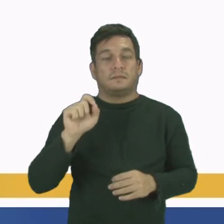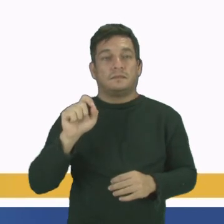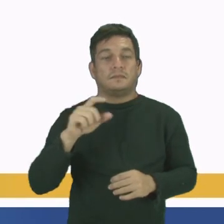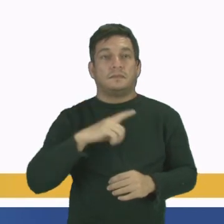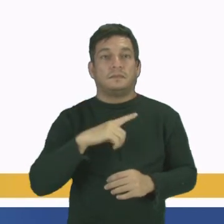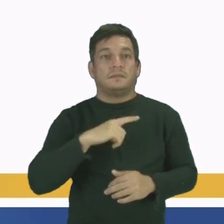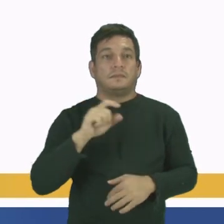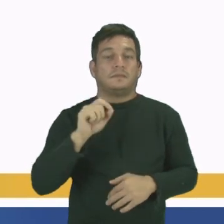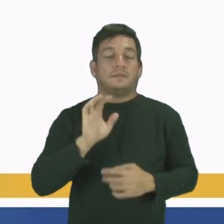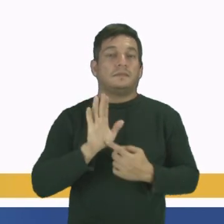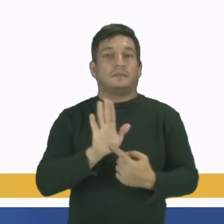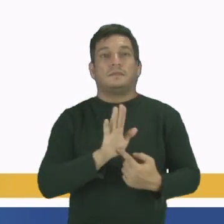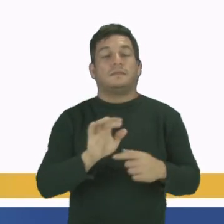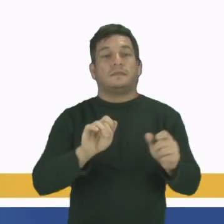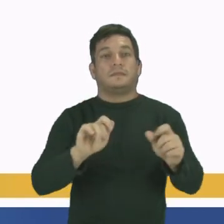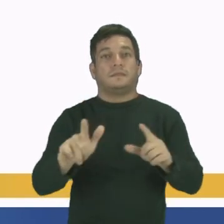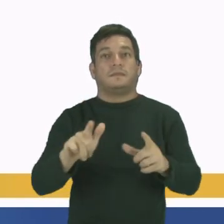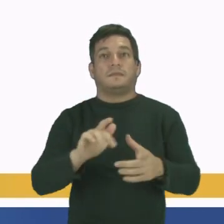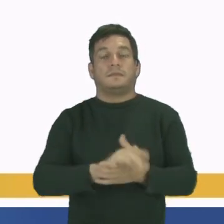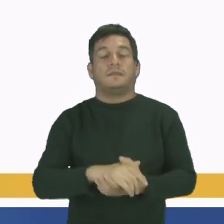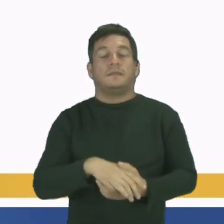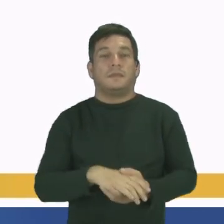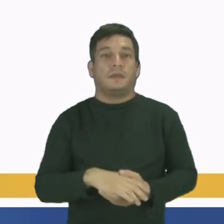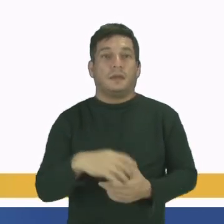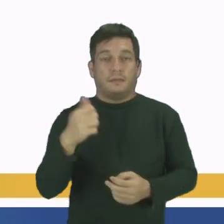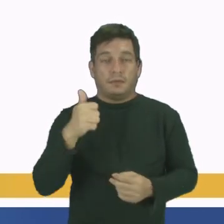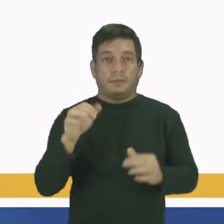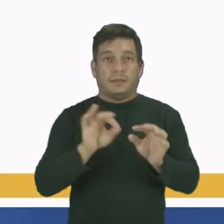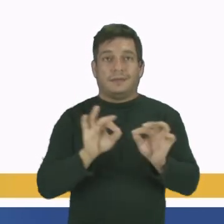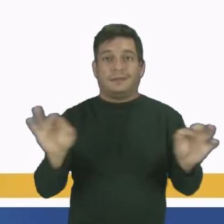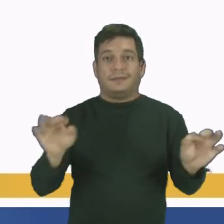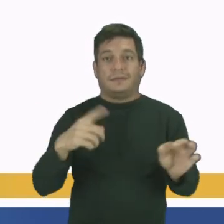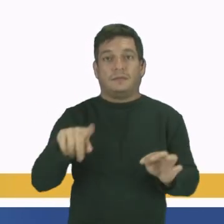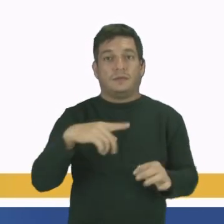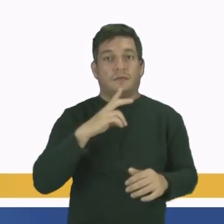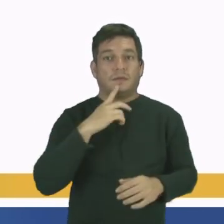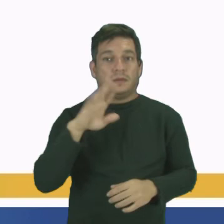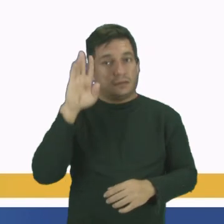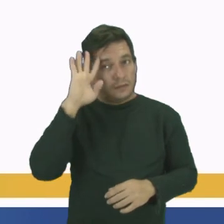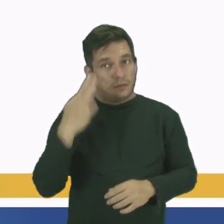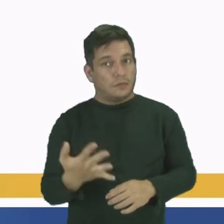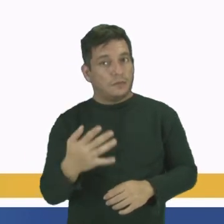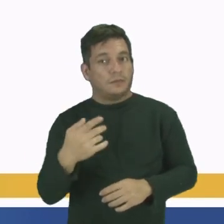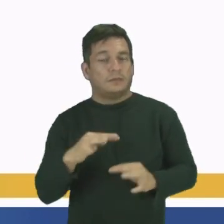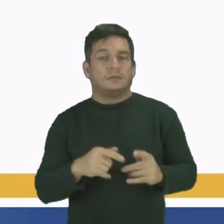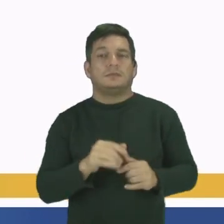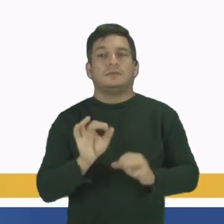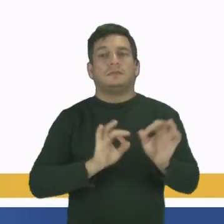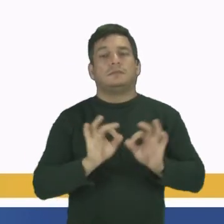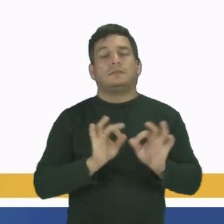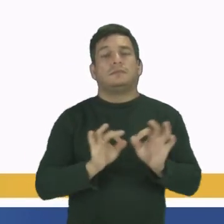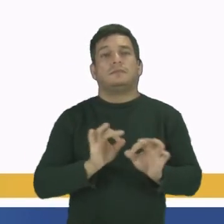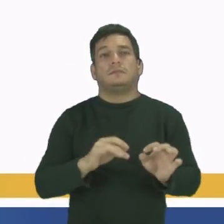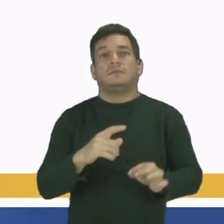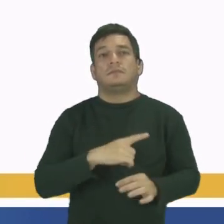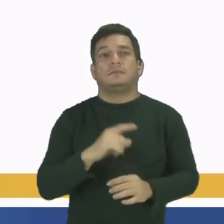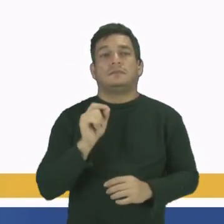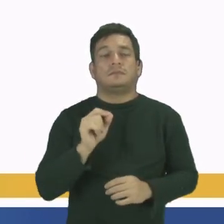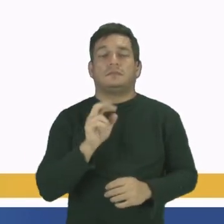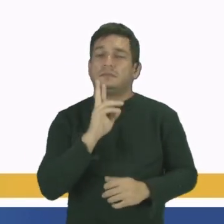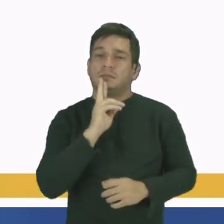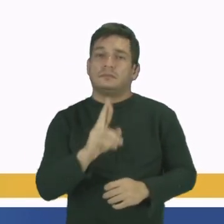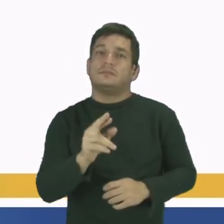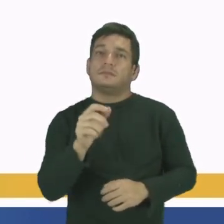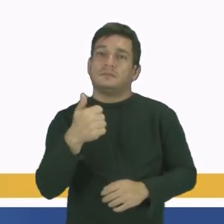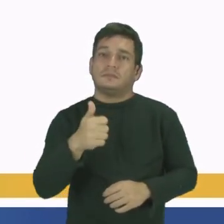nós temos aí disposto nesse slide. Nós temos na primeira linha, depois que você resolve todas essas operações, nós temos como resposta